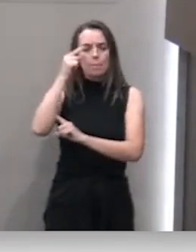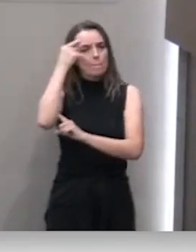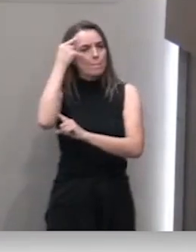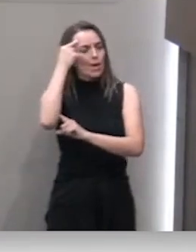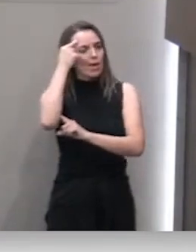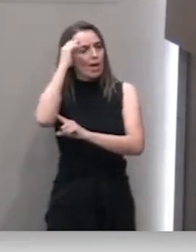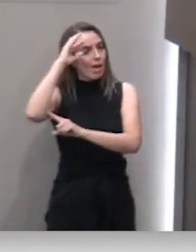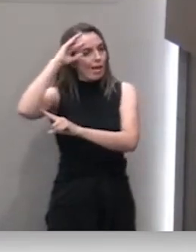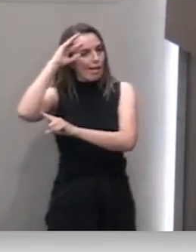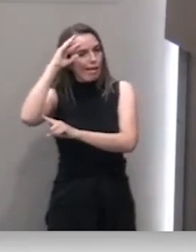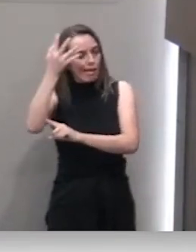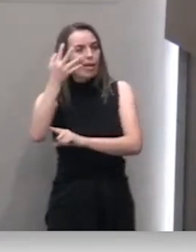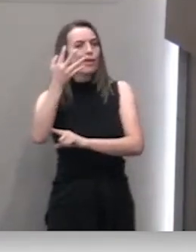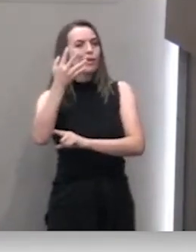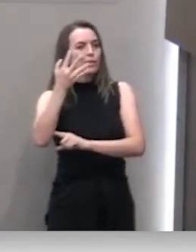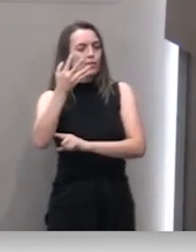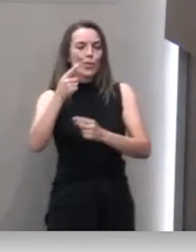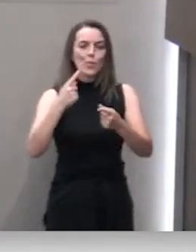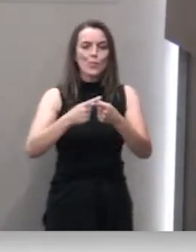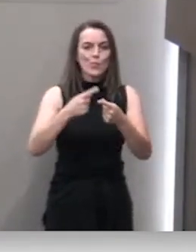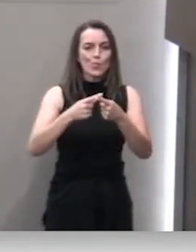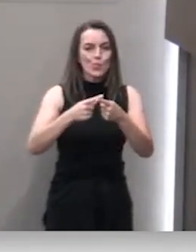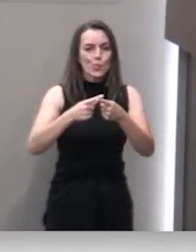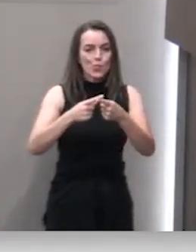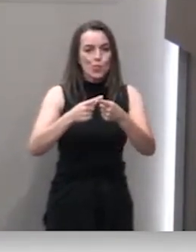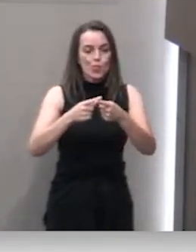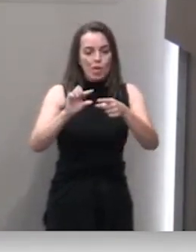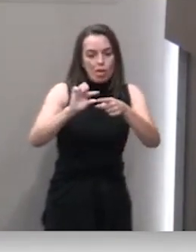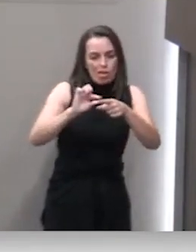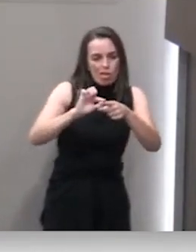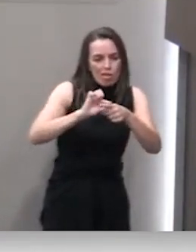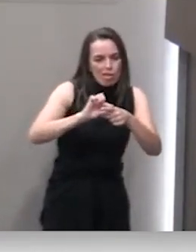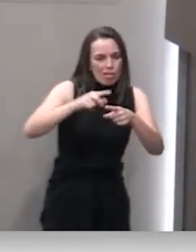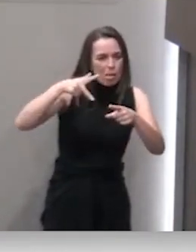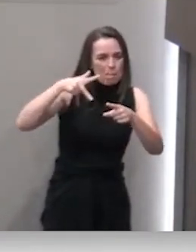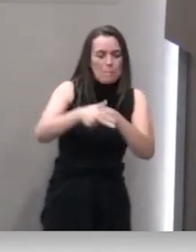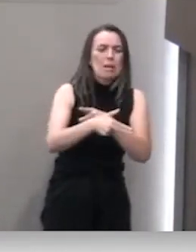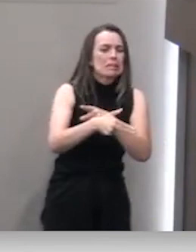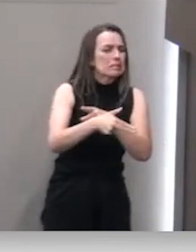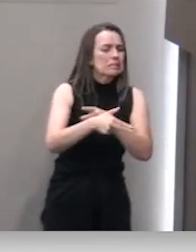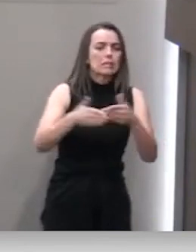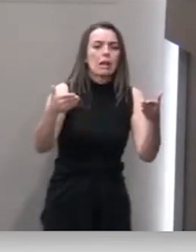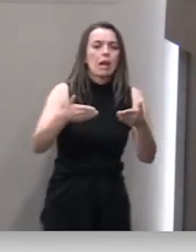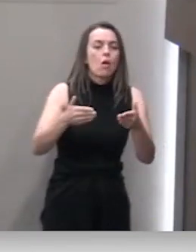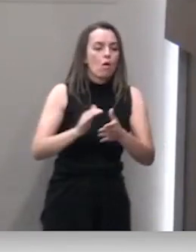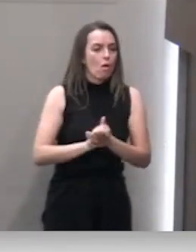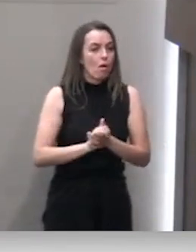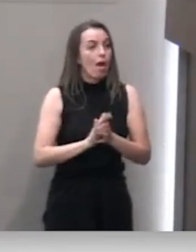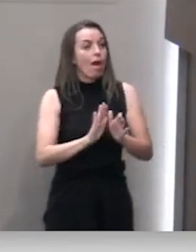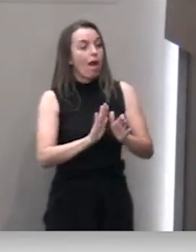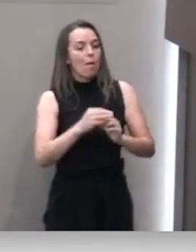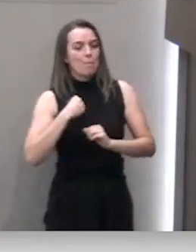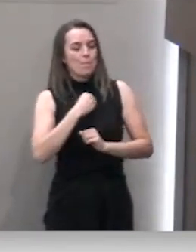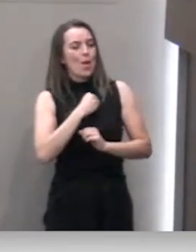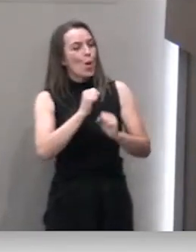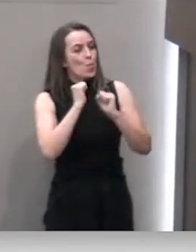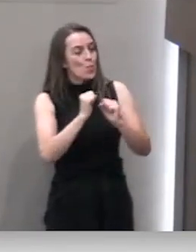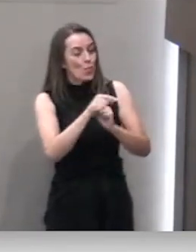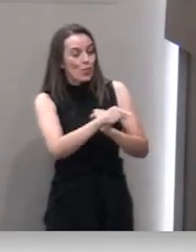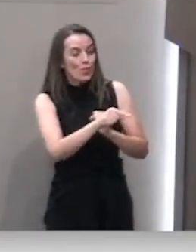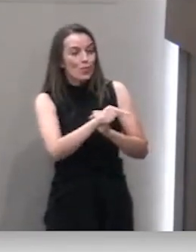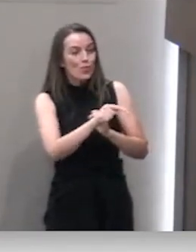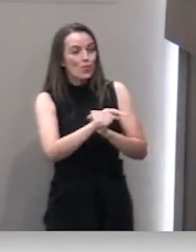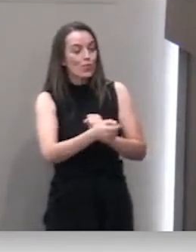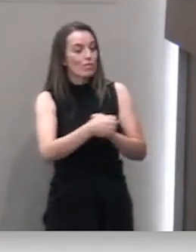filho, procuraram o médico. E o médico diz, não, isso dá para resolver, basta que vocês criem o Bruce como